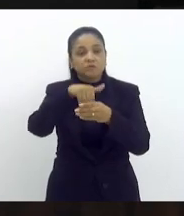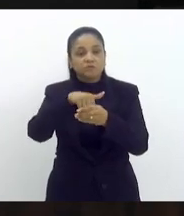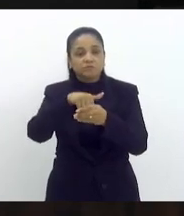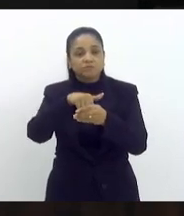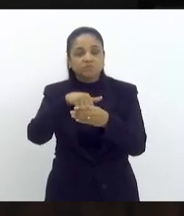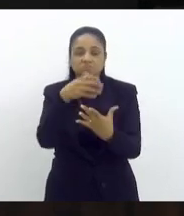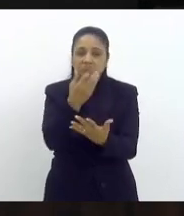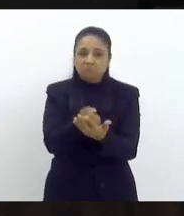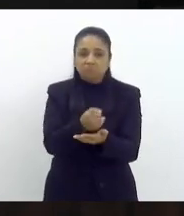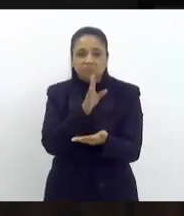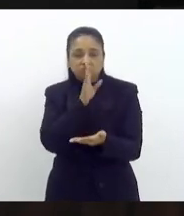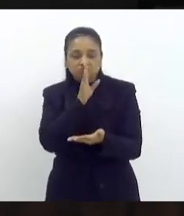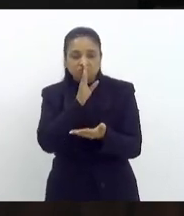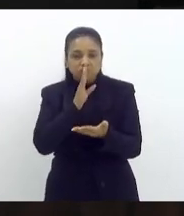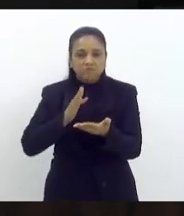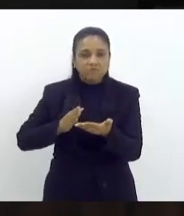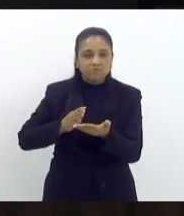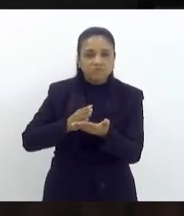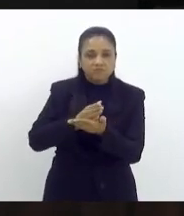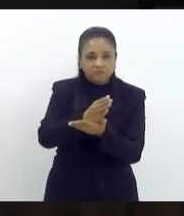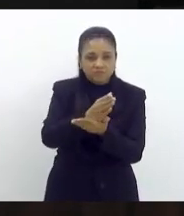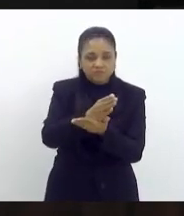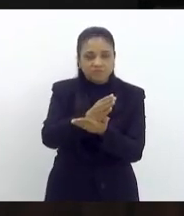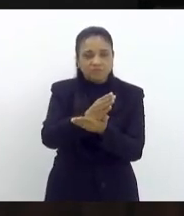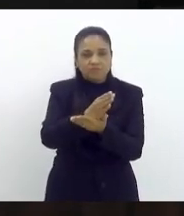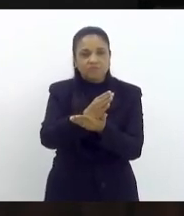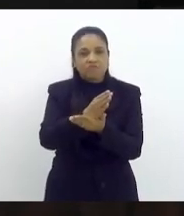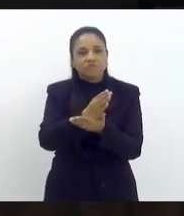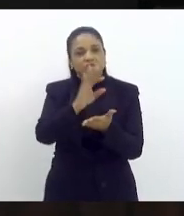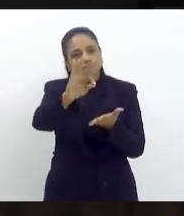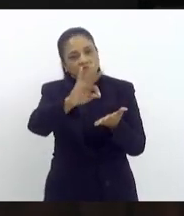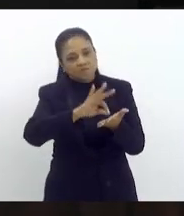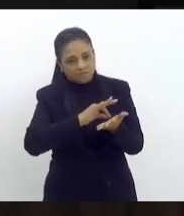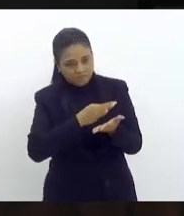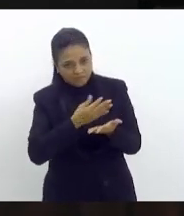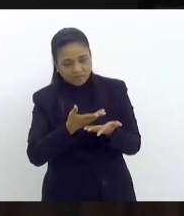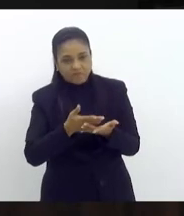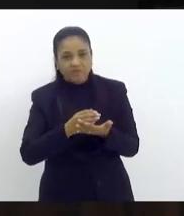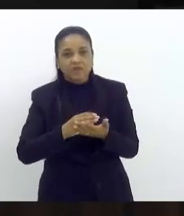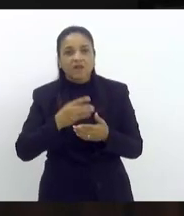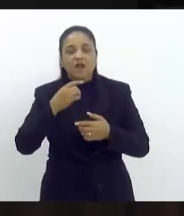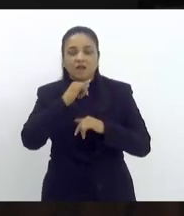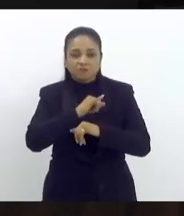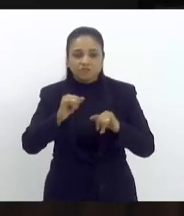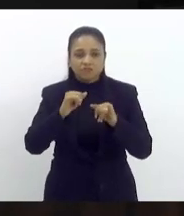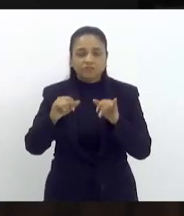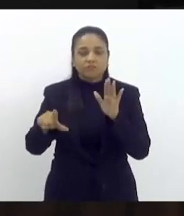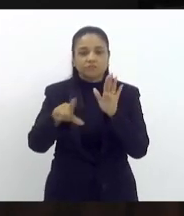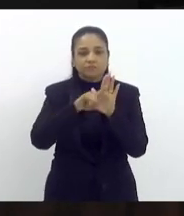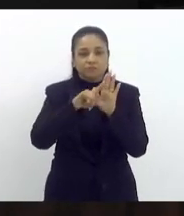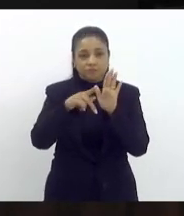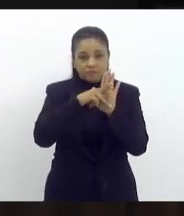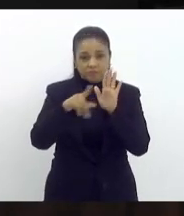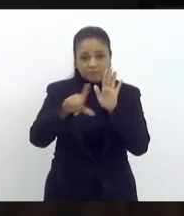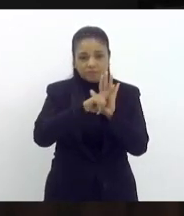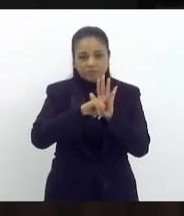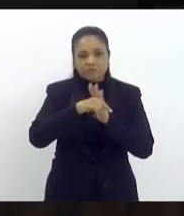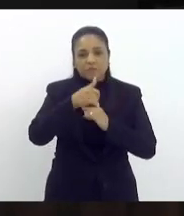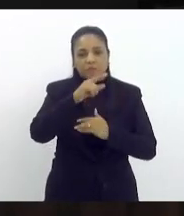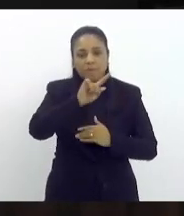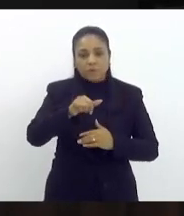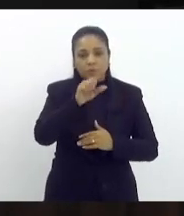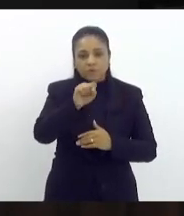senhores que aprovam o manejo como estão aprovado vai autógrafo anuncio projeto de lei número